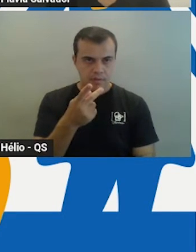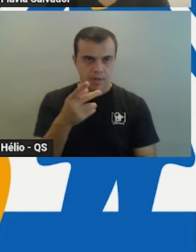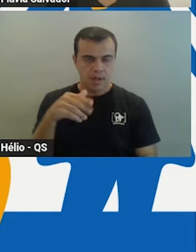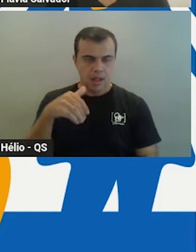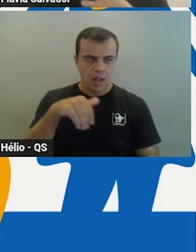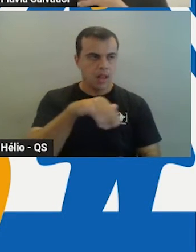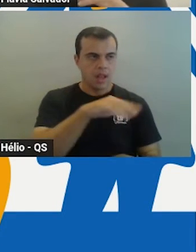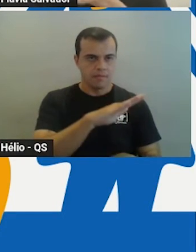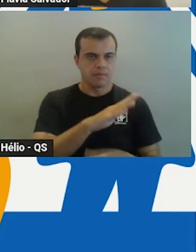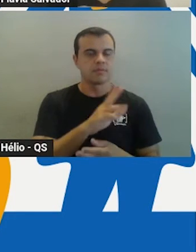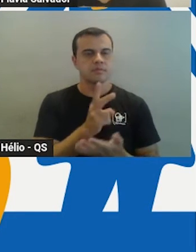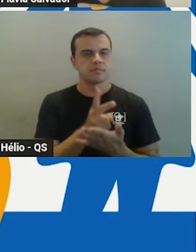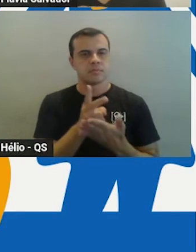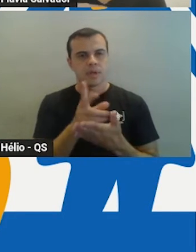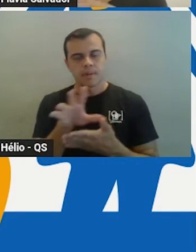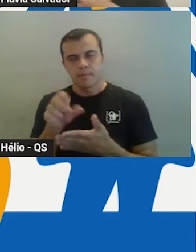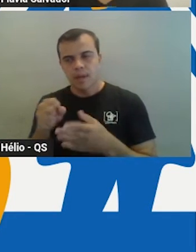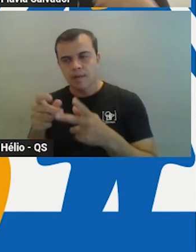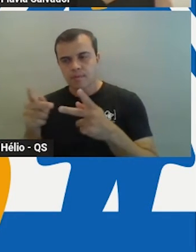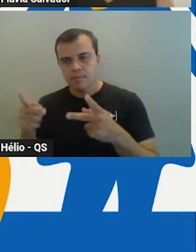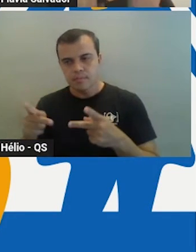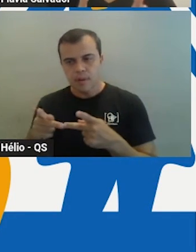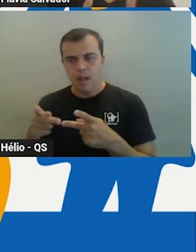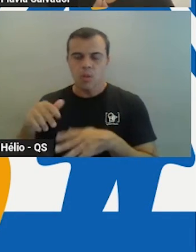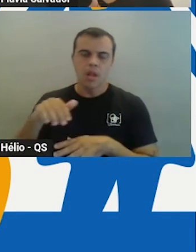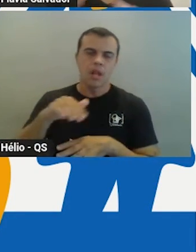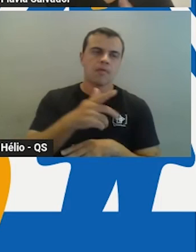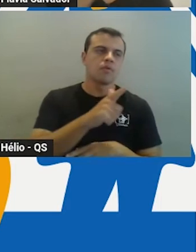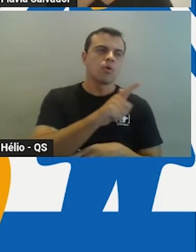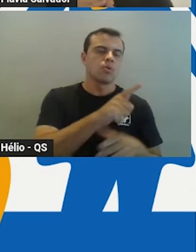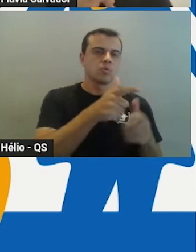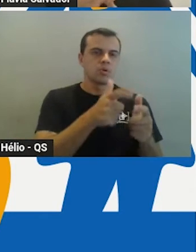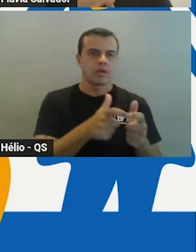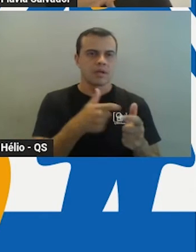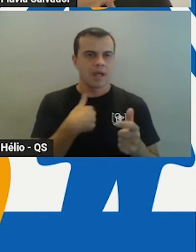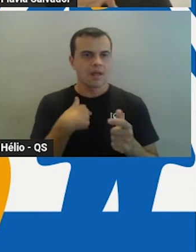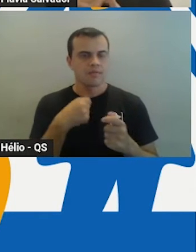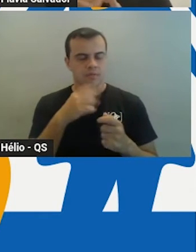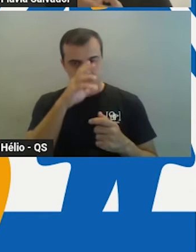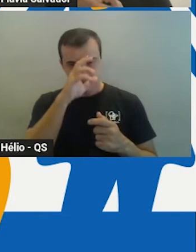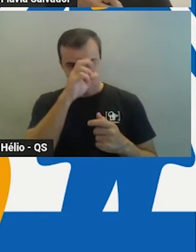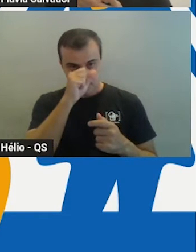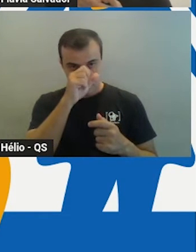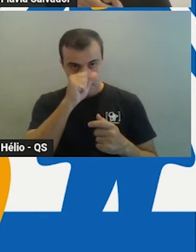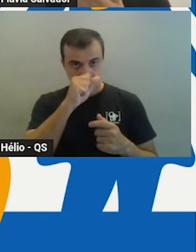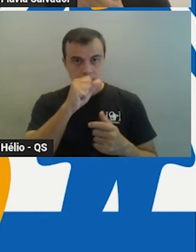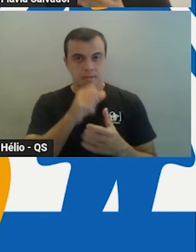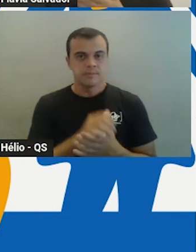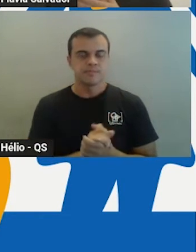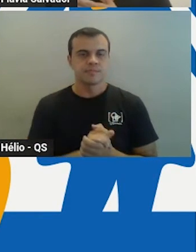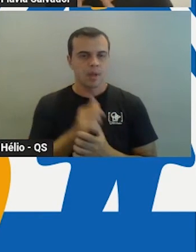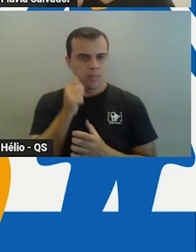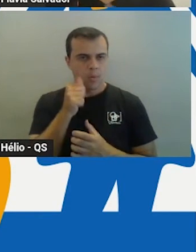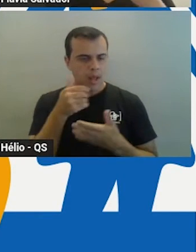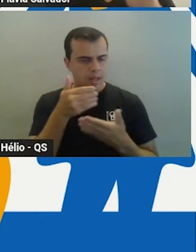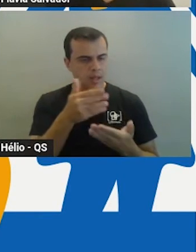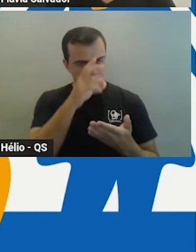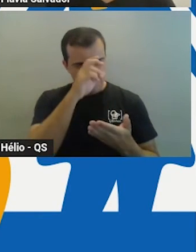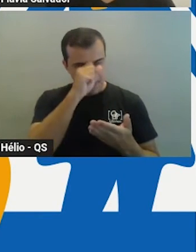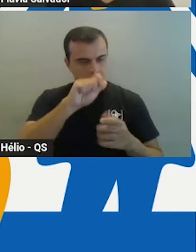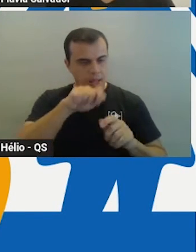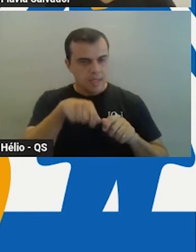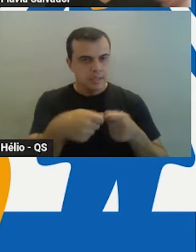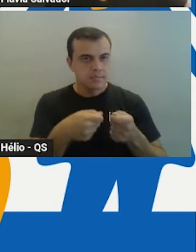no restaurante, ele pegava o marmitex dele e ia. E ela fez questão de aprender os sinais para